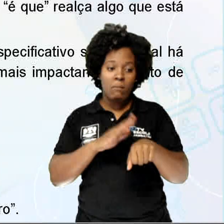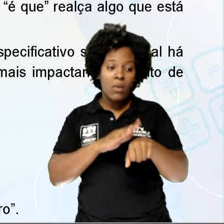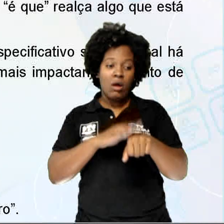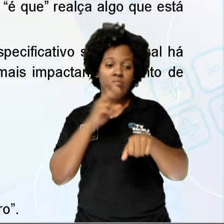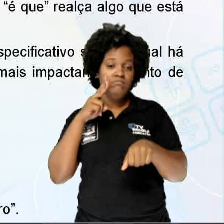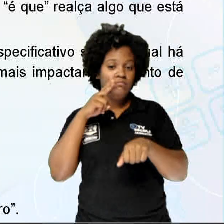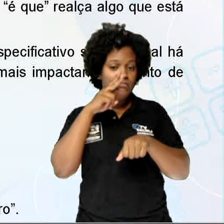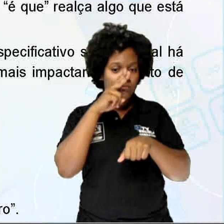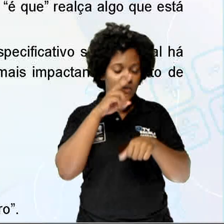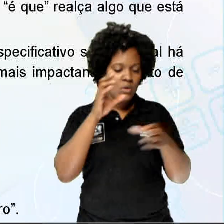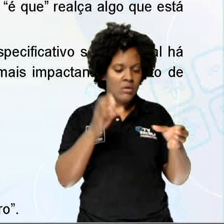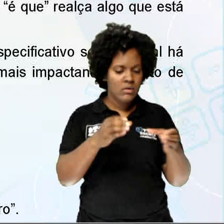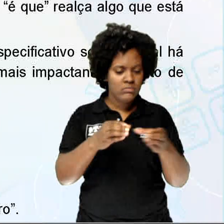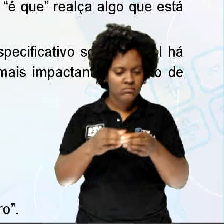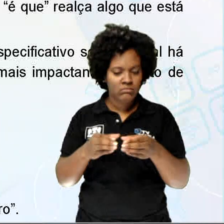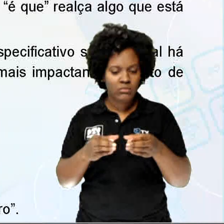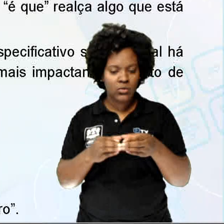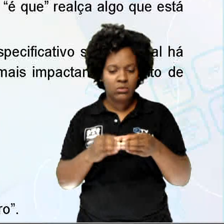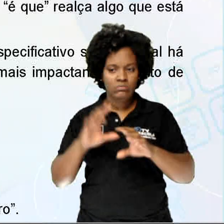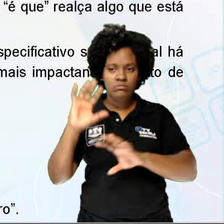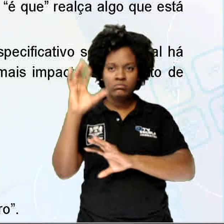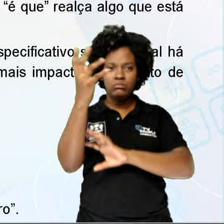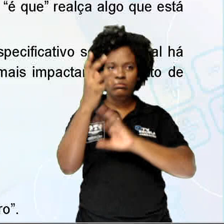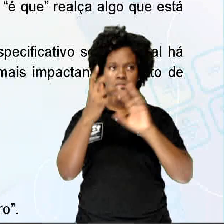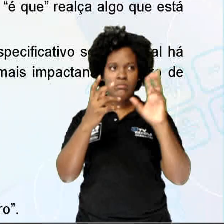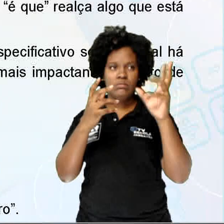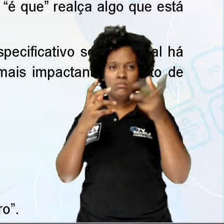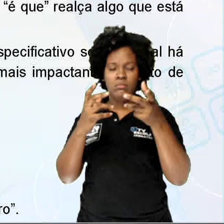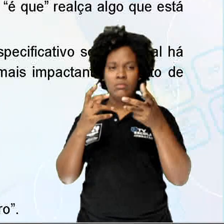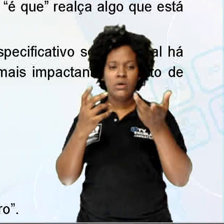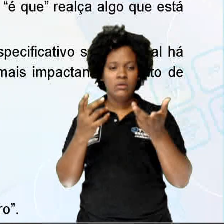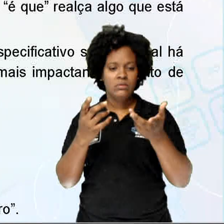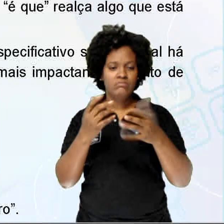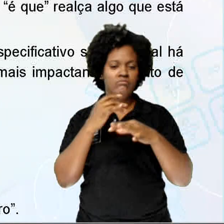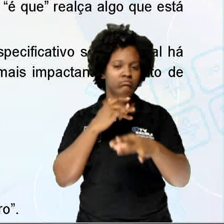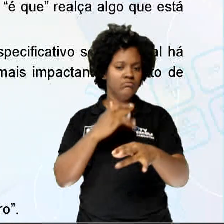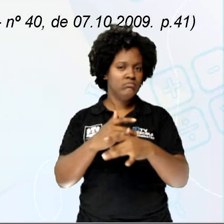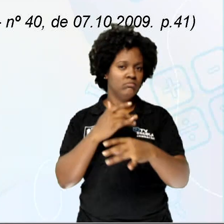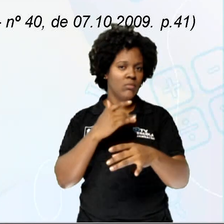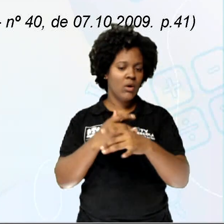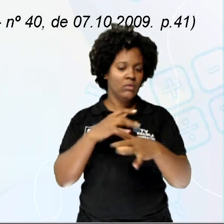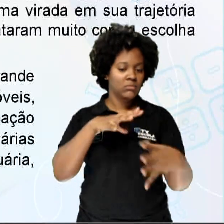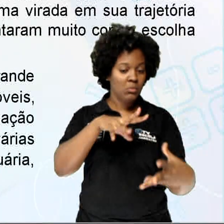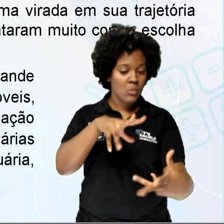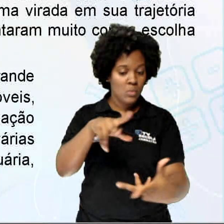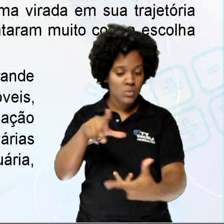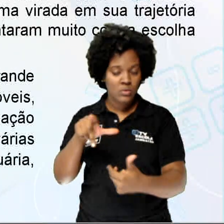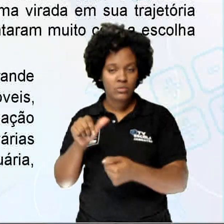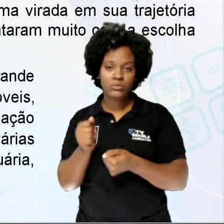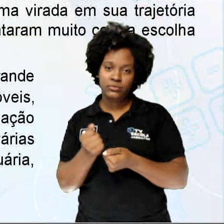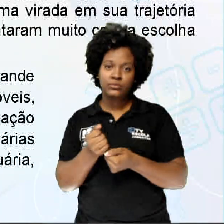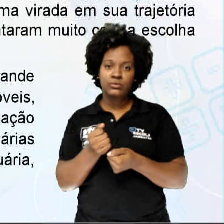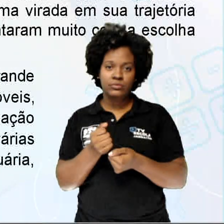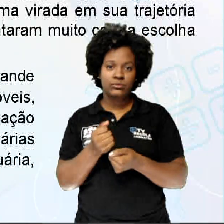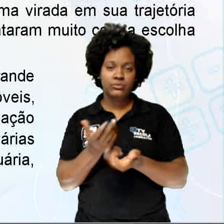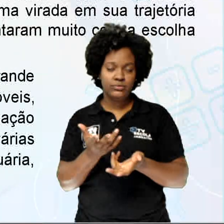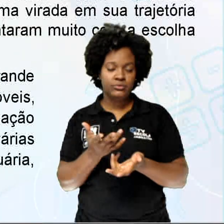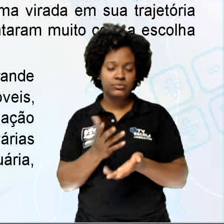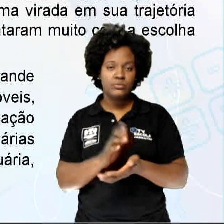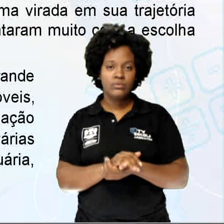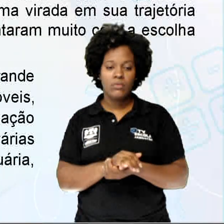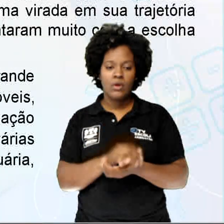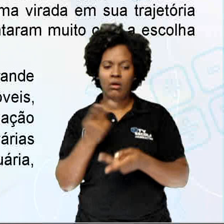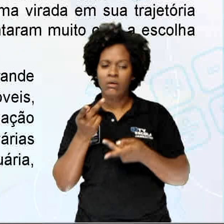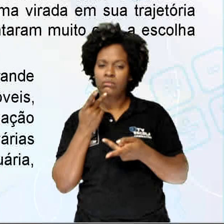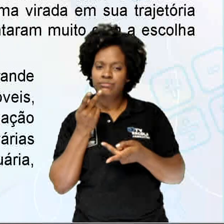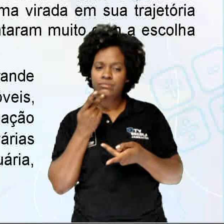impactante conjunto de paisagens em zona metropolitana do mundo. Olha só, pessoal, ao falar